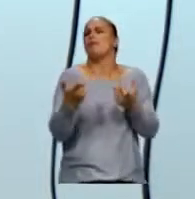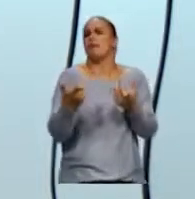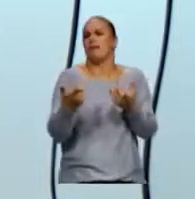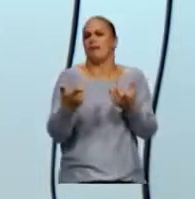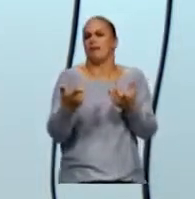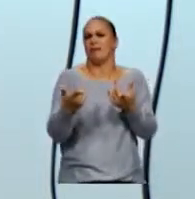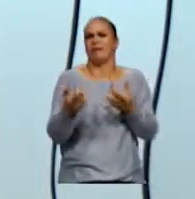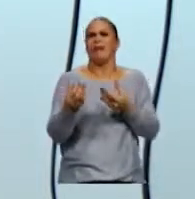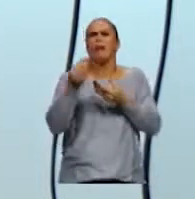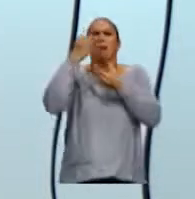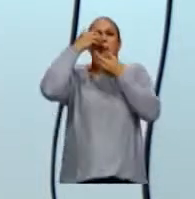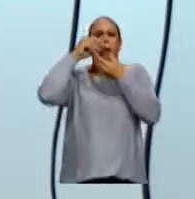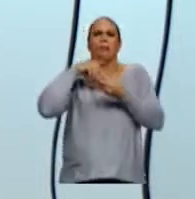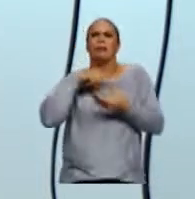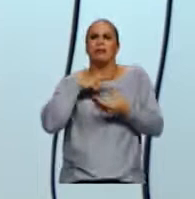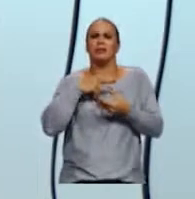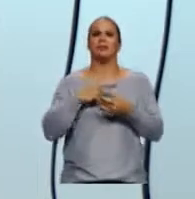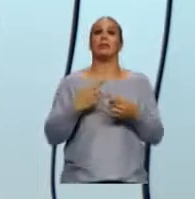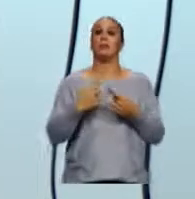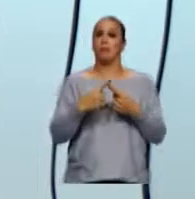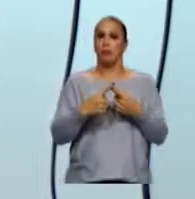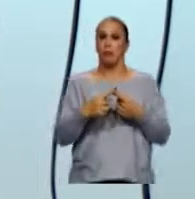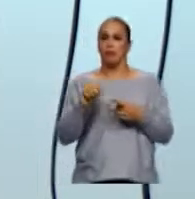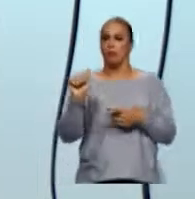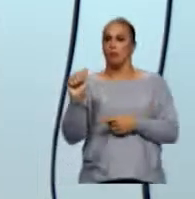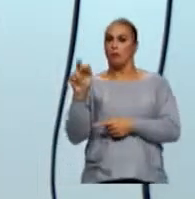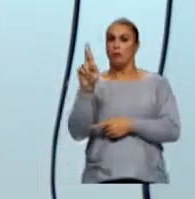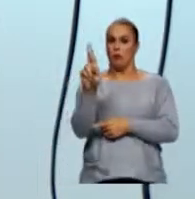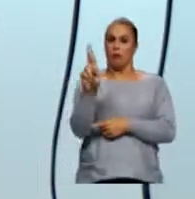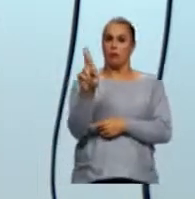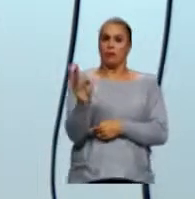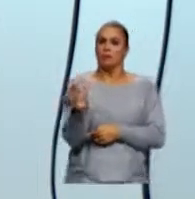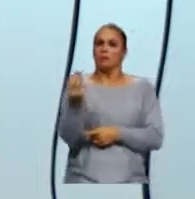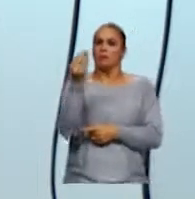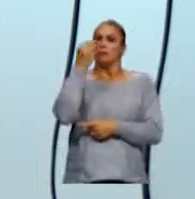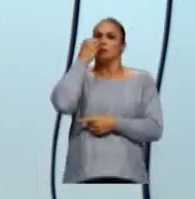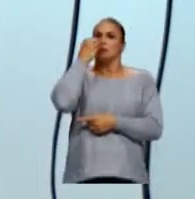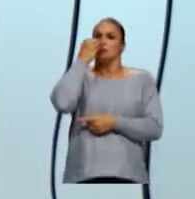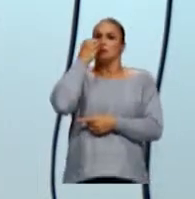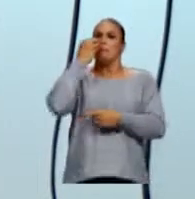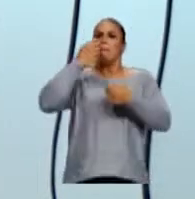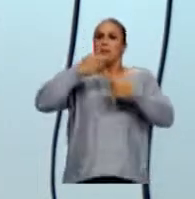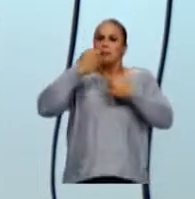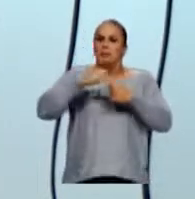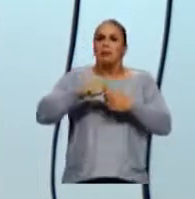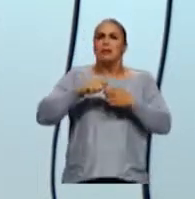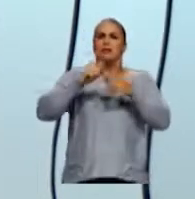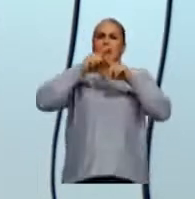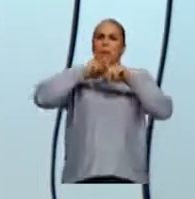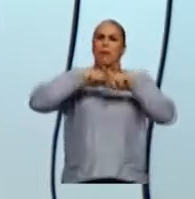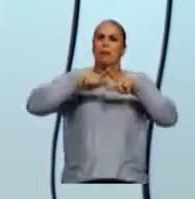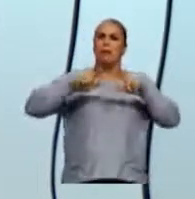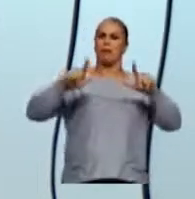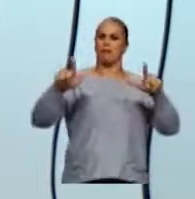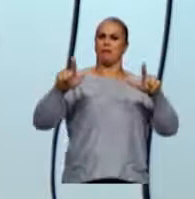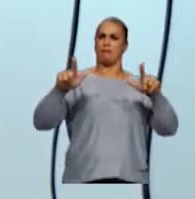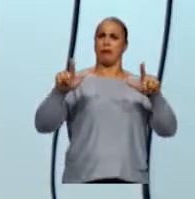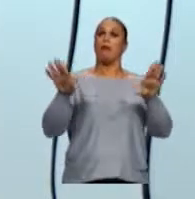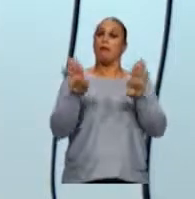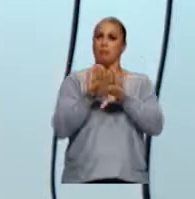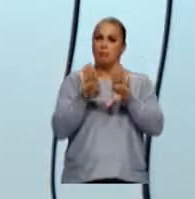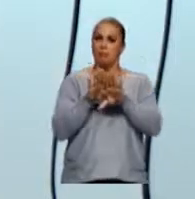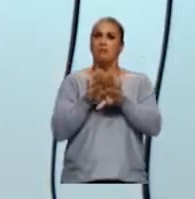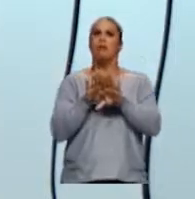para chegar até os pulmões, ele precisa de ser um ar purificado, um ar filtrado, um ar aquecido.